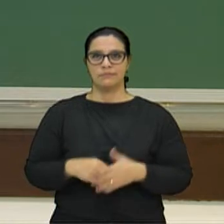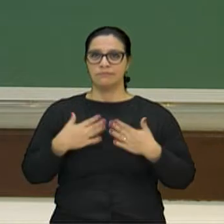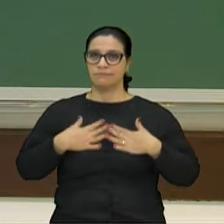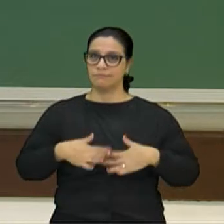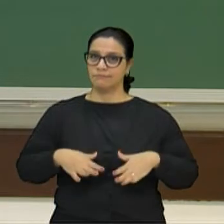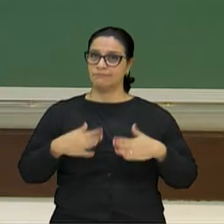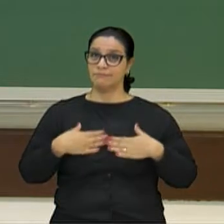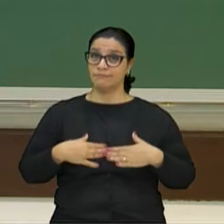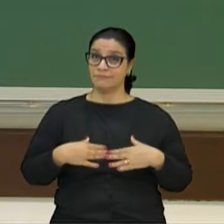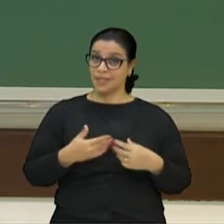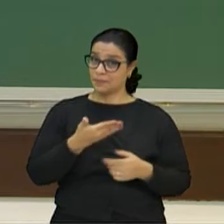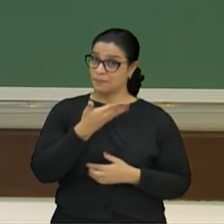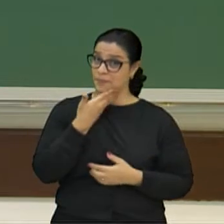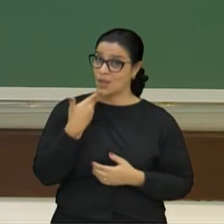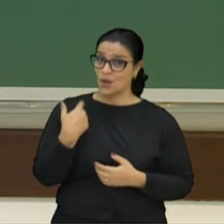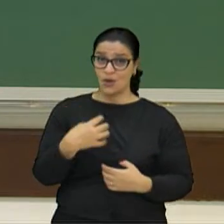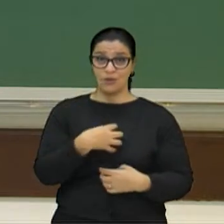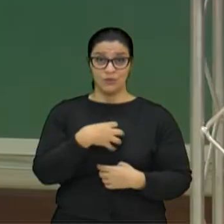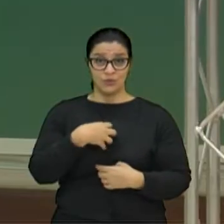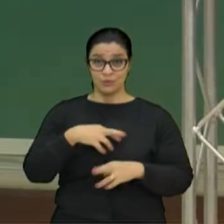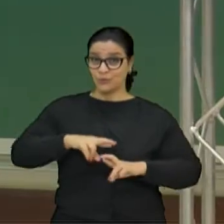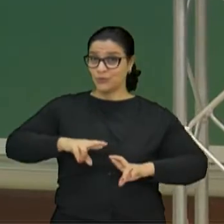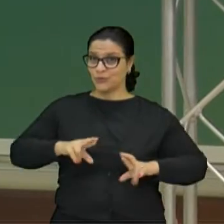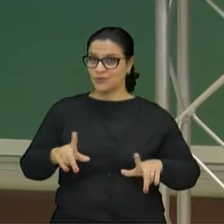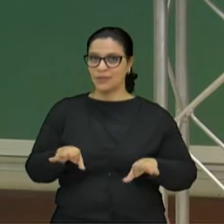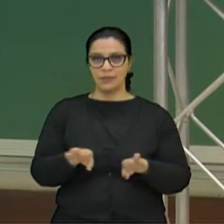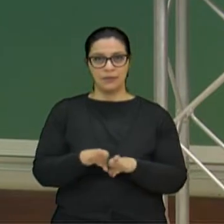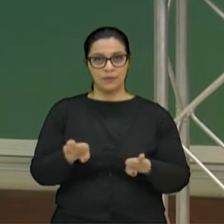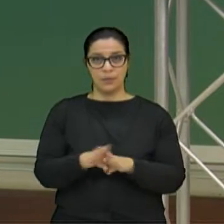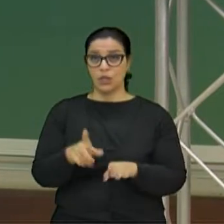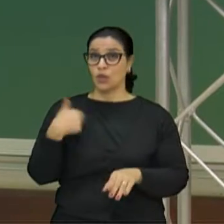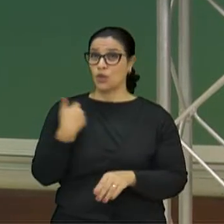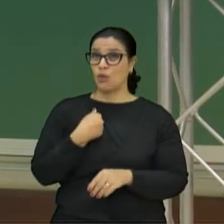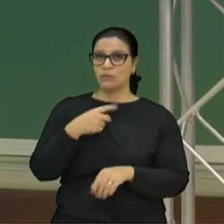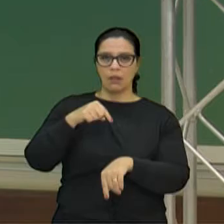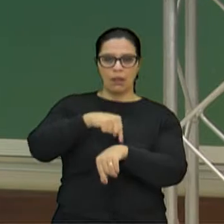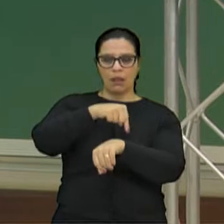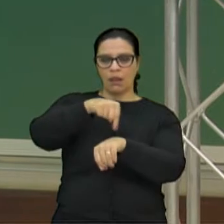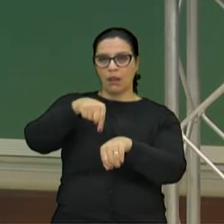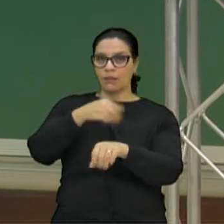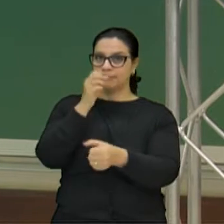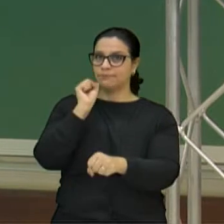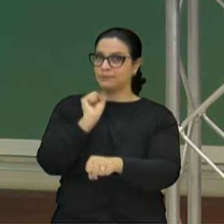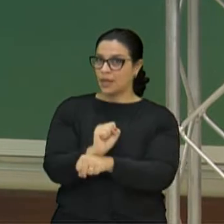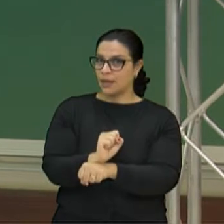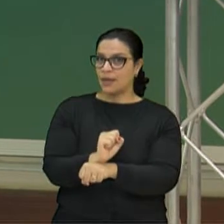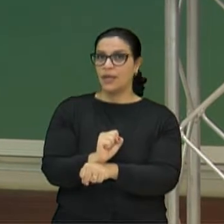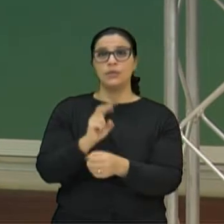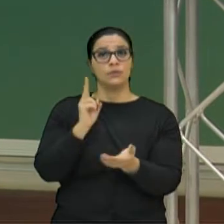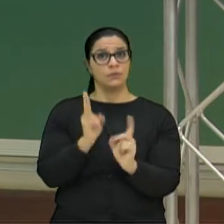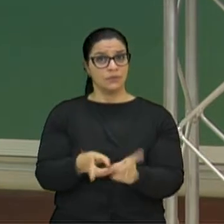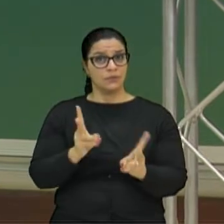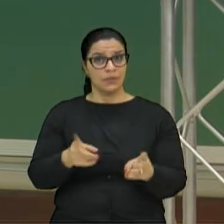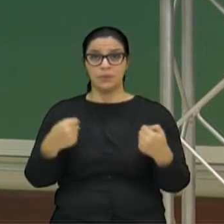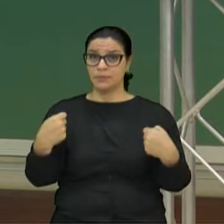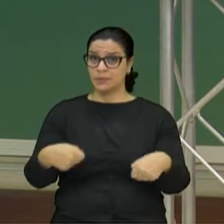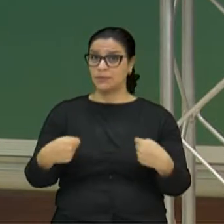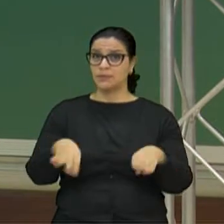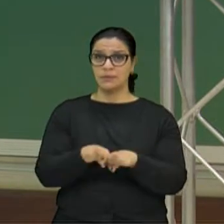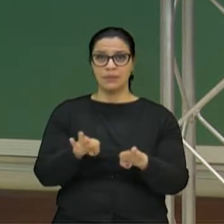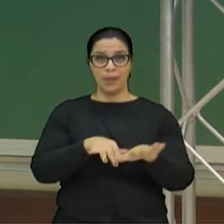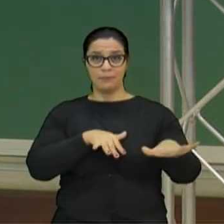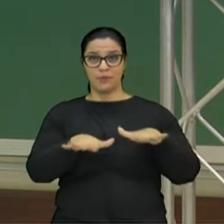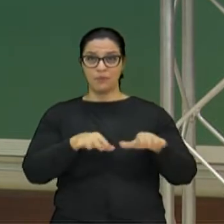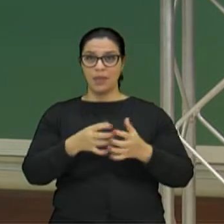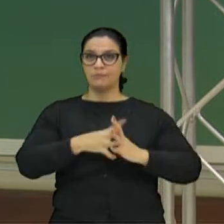Relaxa. Olha aí, já deu aquela melhorada, né? Já deu aquela diferença. Então, como a gente fica muito tempo parado, então, sempre que possível, faz